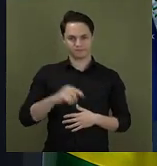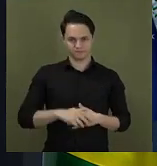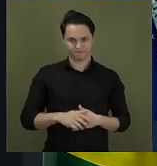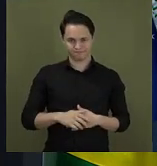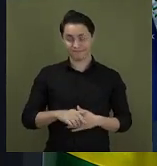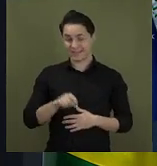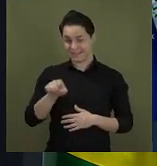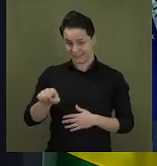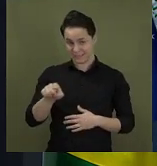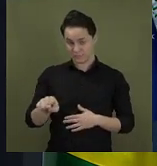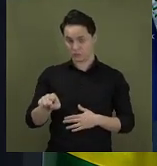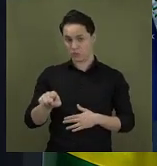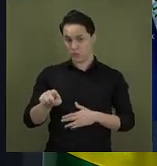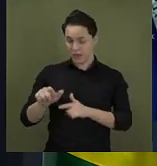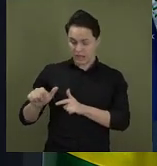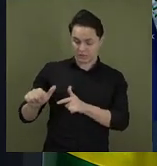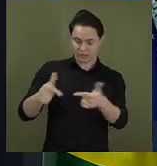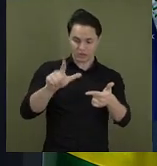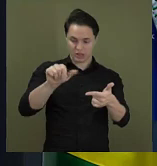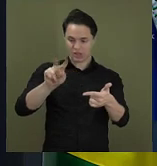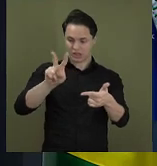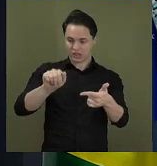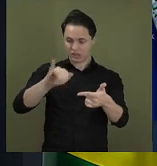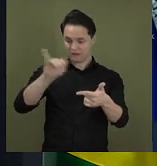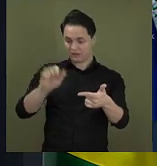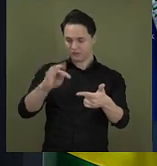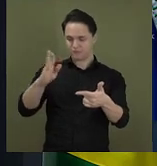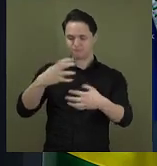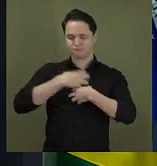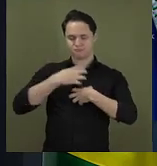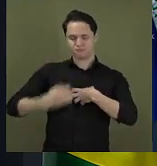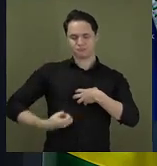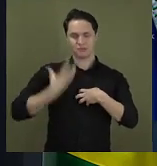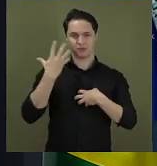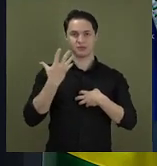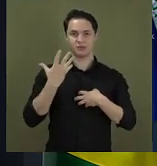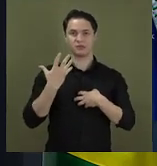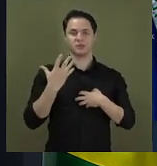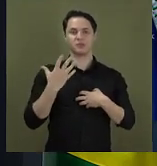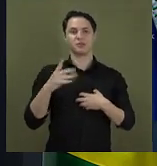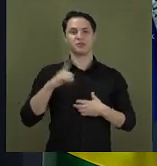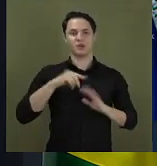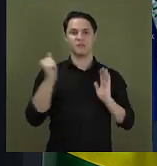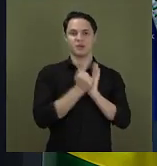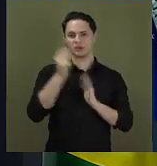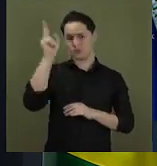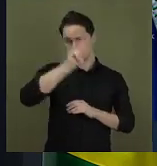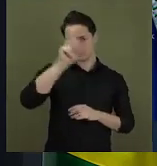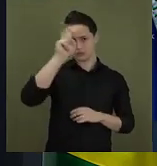o êxito dessa operação que me inspirou. Essa operação de um legado histórico, uma das